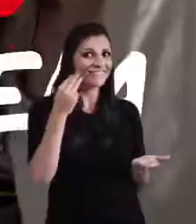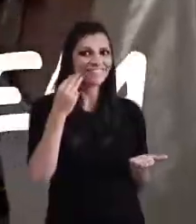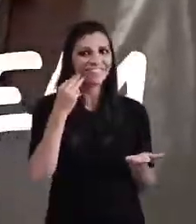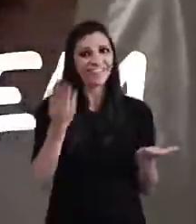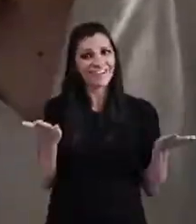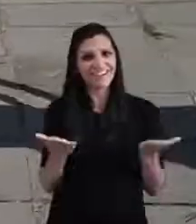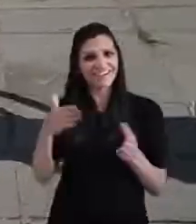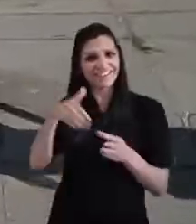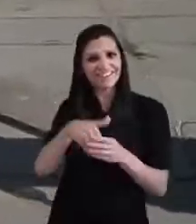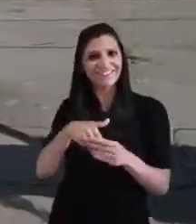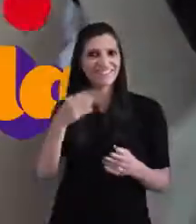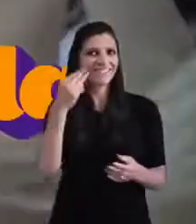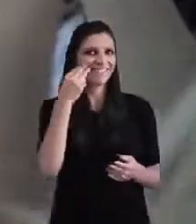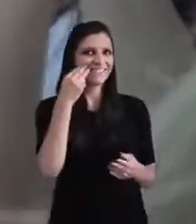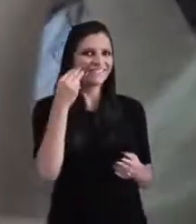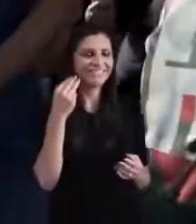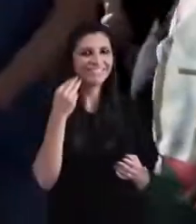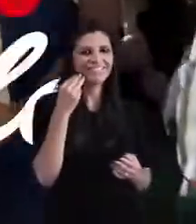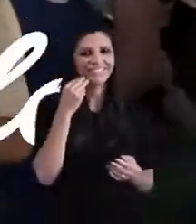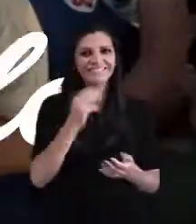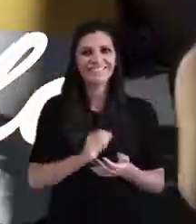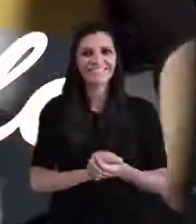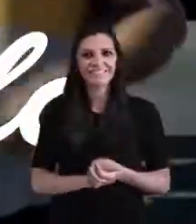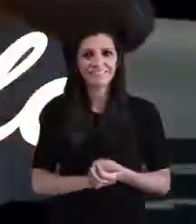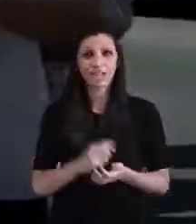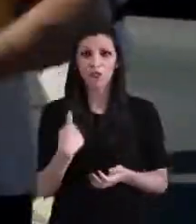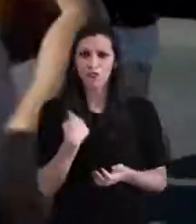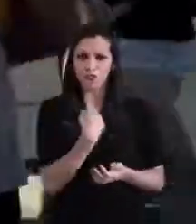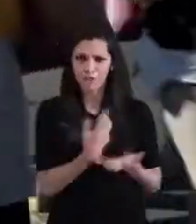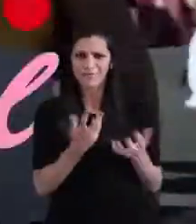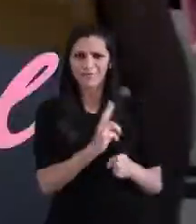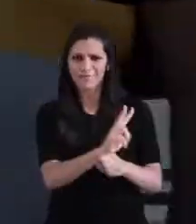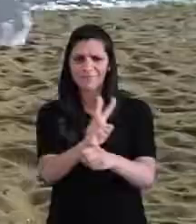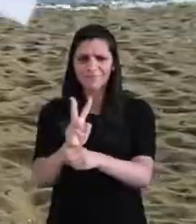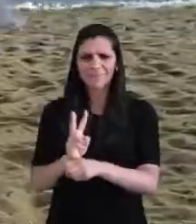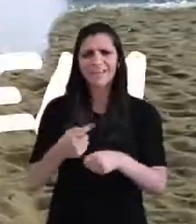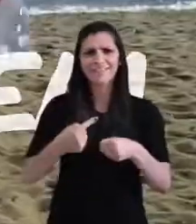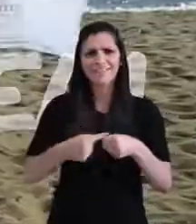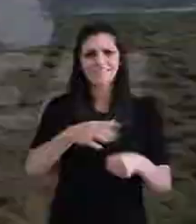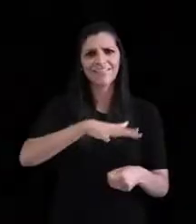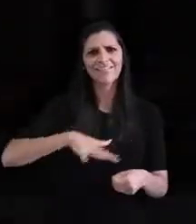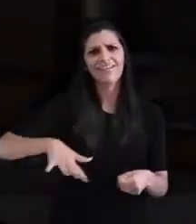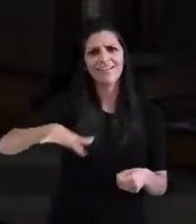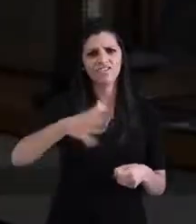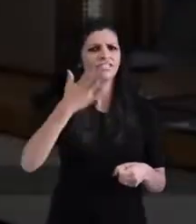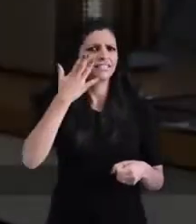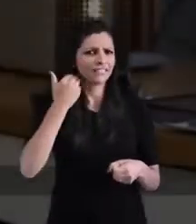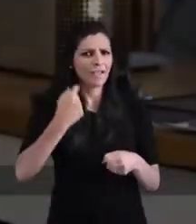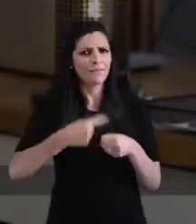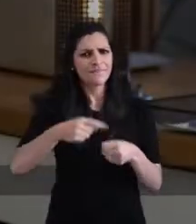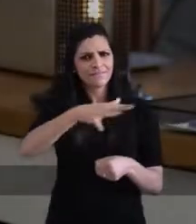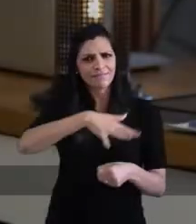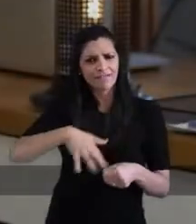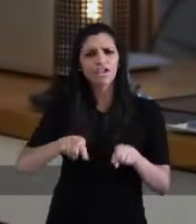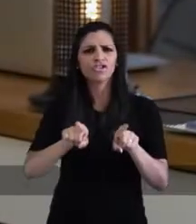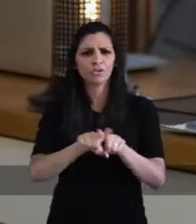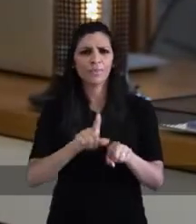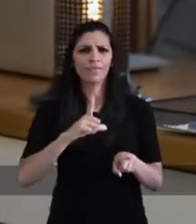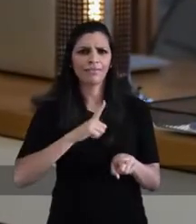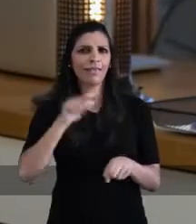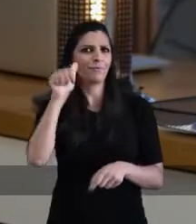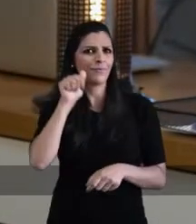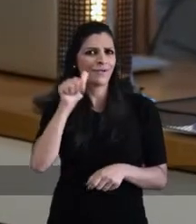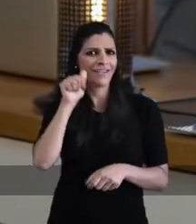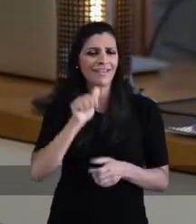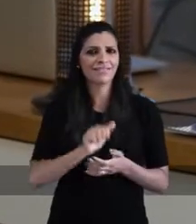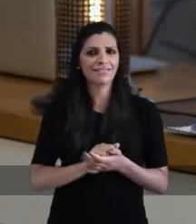agora, Manuela. Vamos votar nela agora, Manuela. Vamos votar nela agora, Manuela. Nós queremos cuidar da cidade inteira.